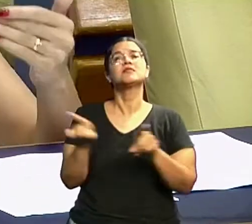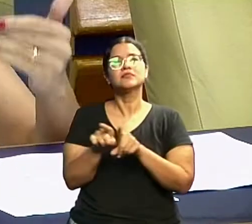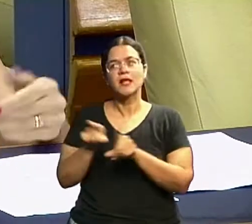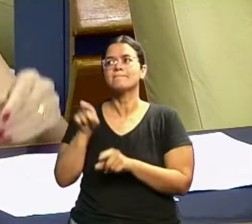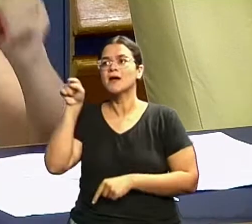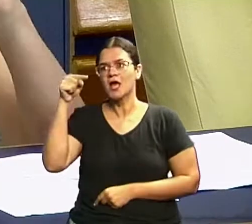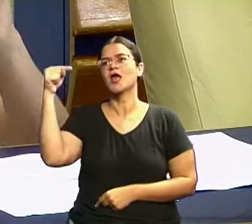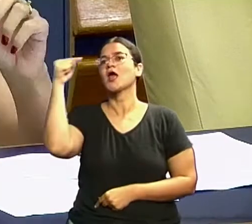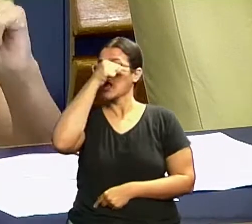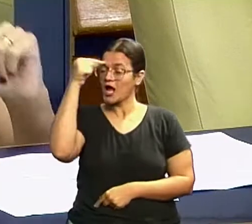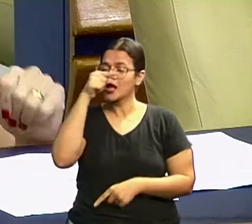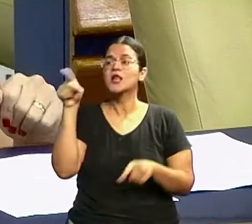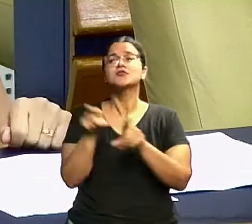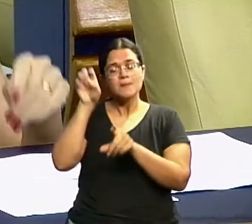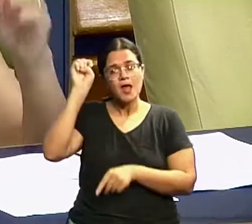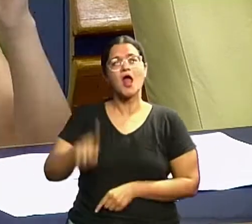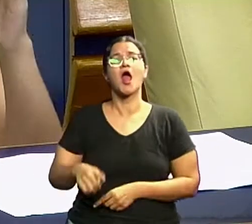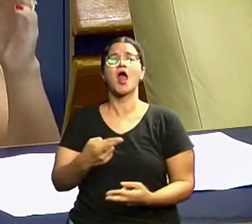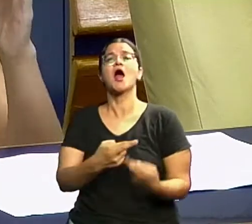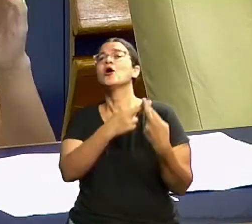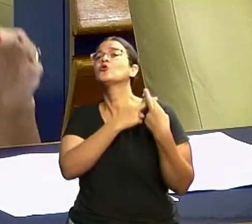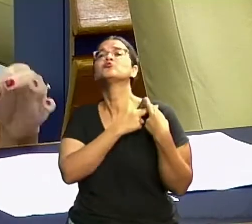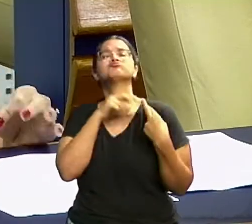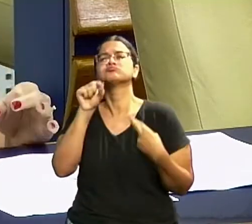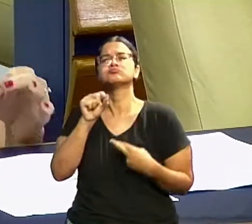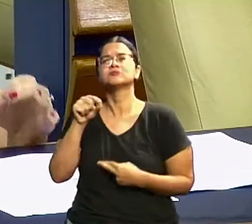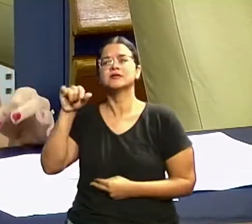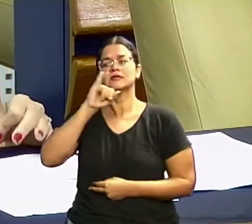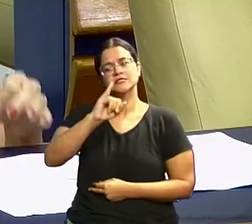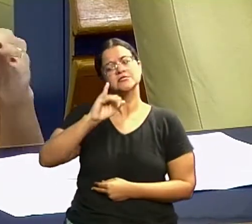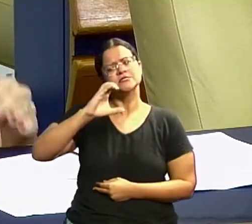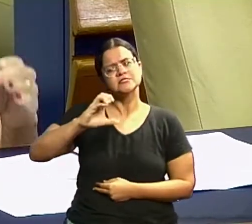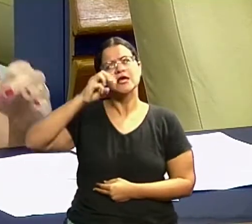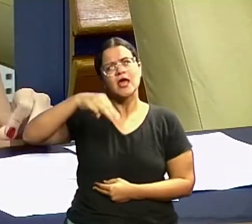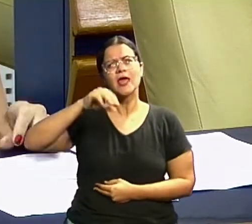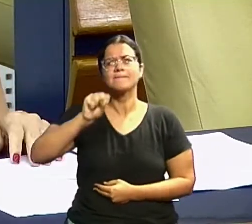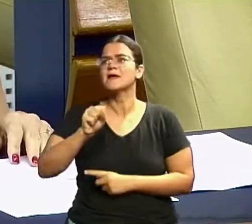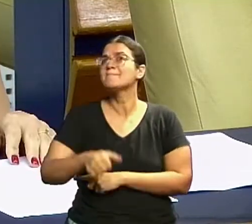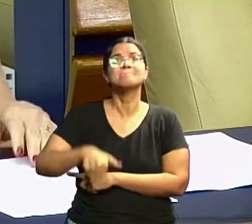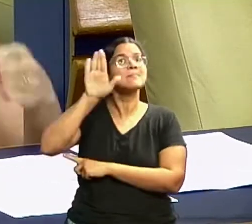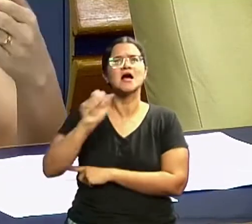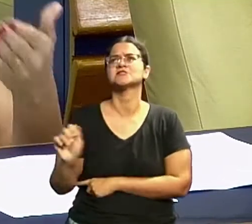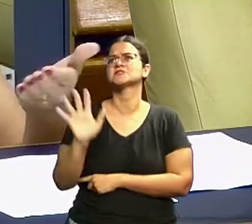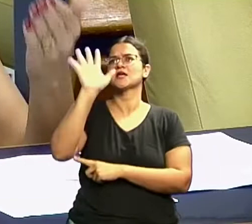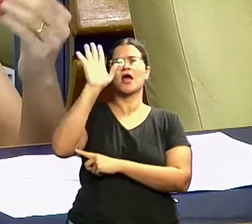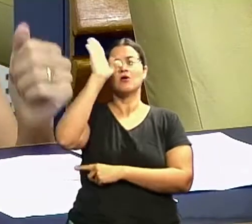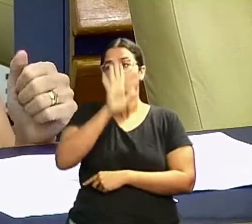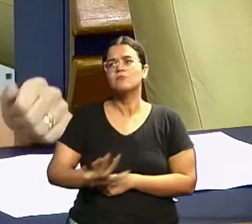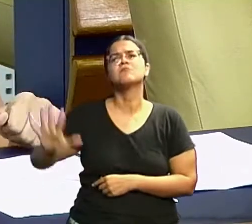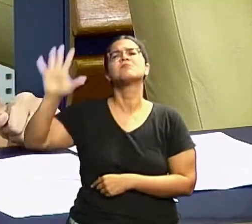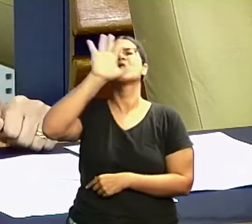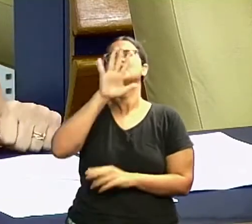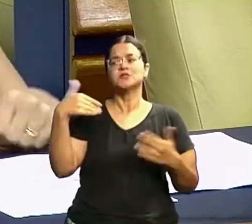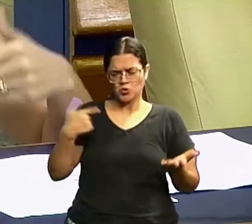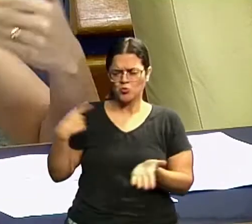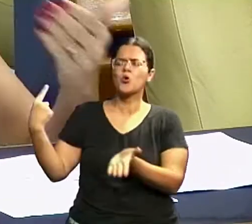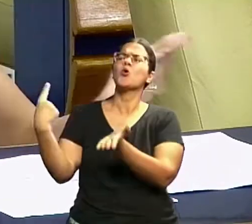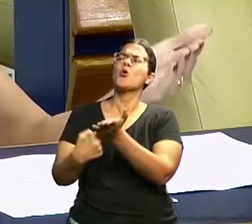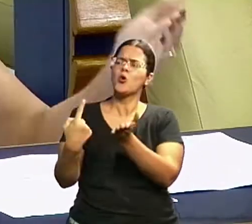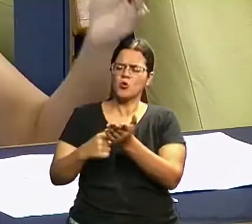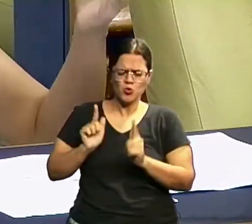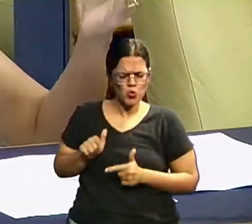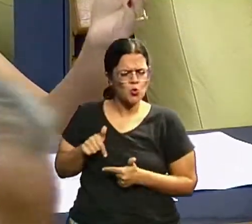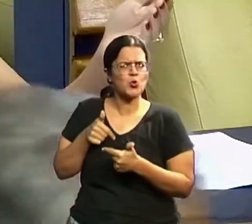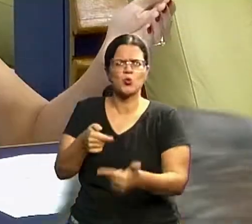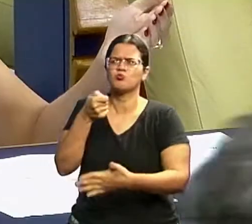Ronaldo Caiado, governador, é o responsável pelo ICMS mais caro do Brasil. Então, conte comigo nessa luta.